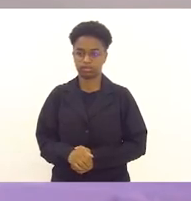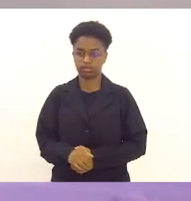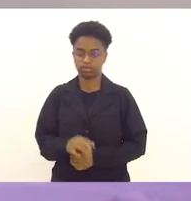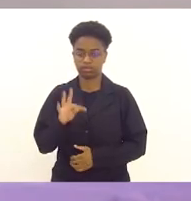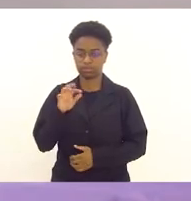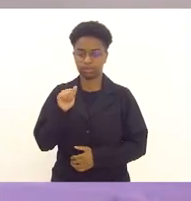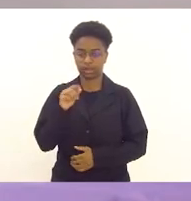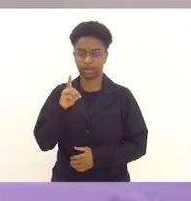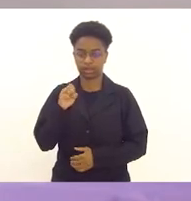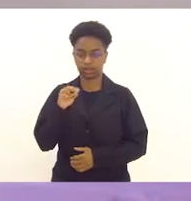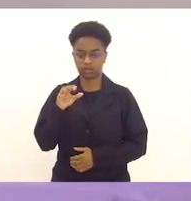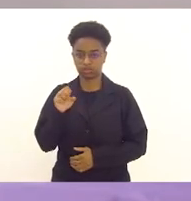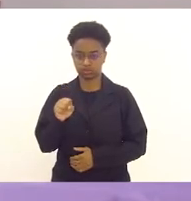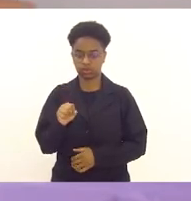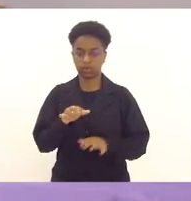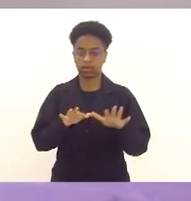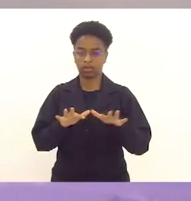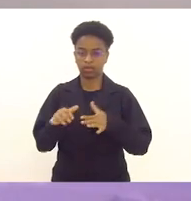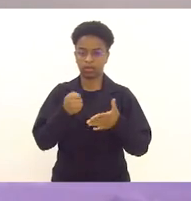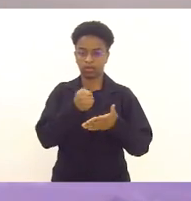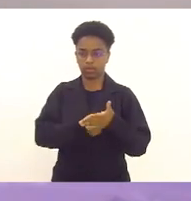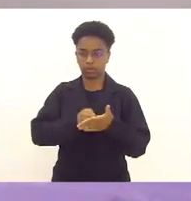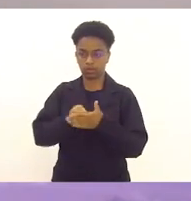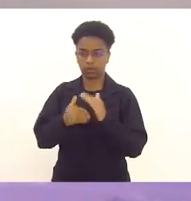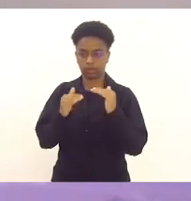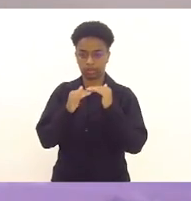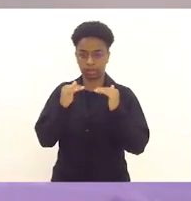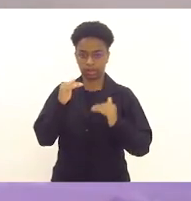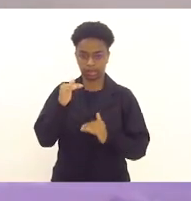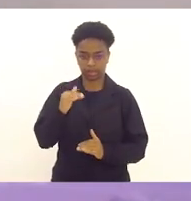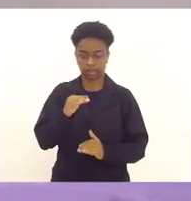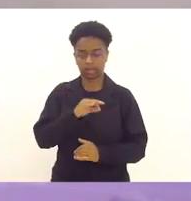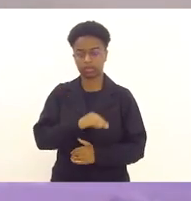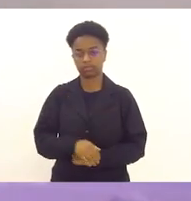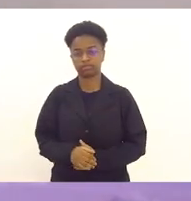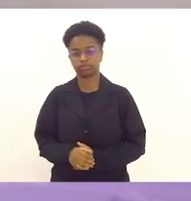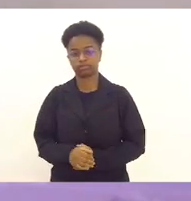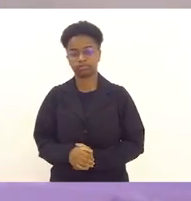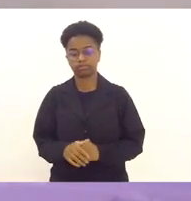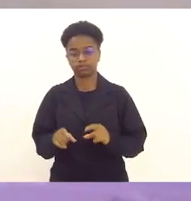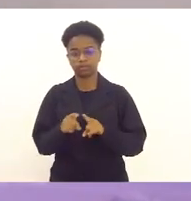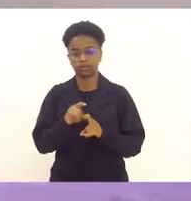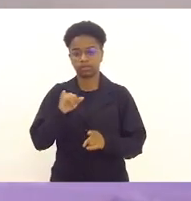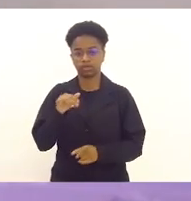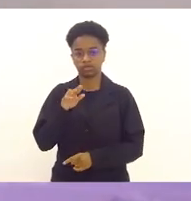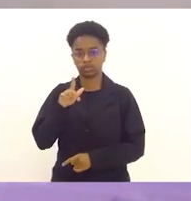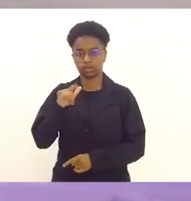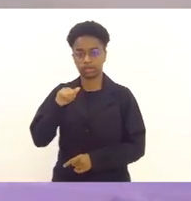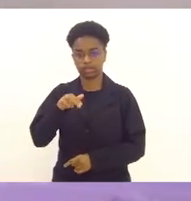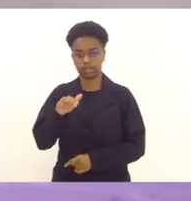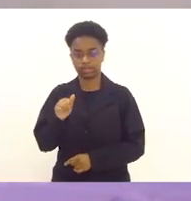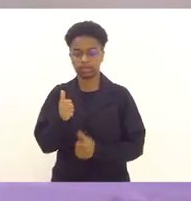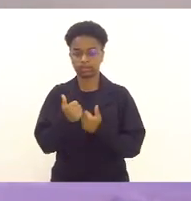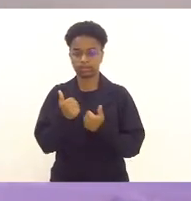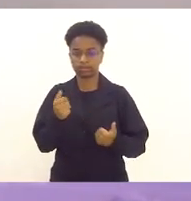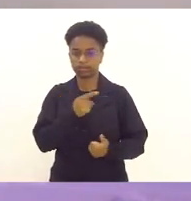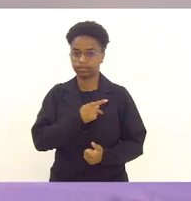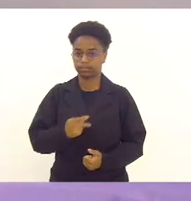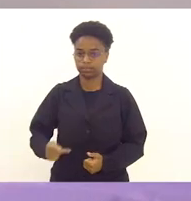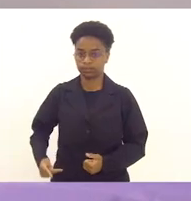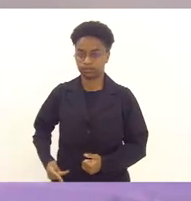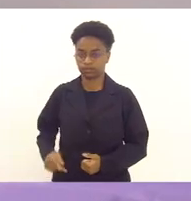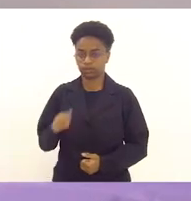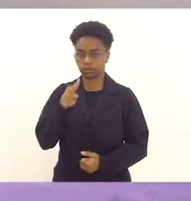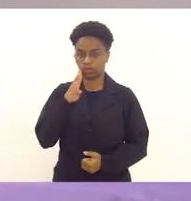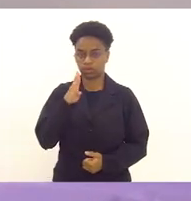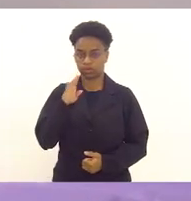Tadeus do movimento de luta de classes Obrigada pela presença Juliana Nunes Gomes vice-presidente da